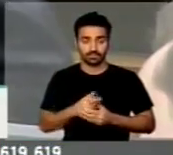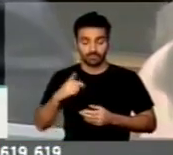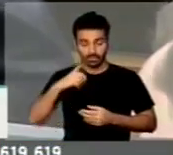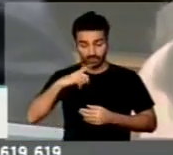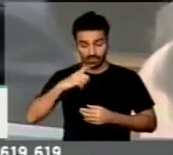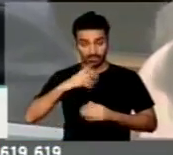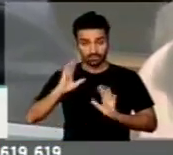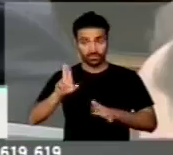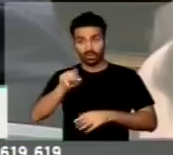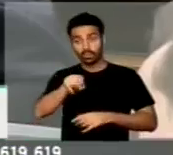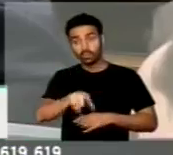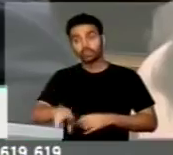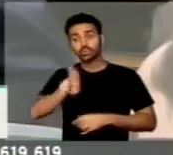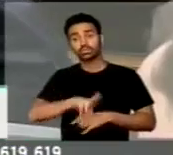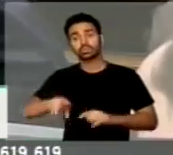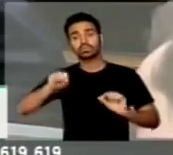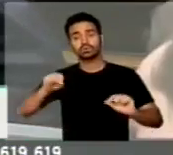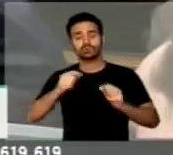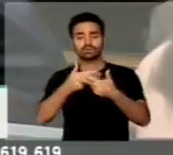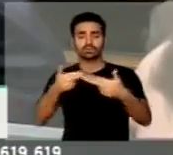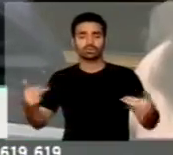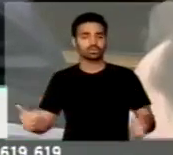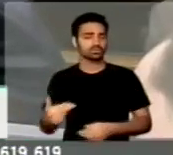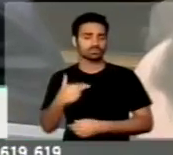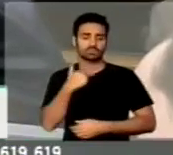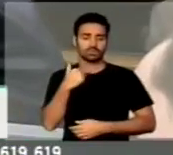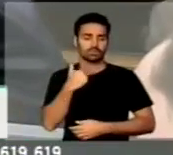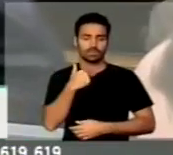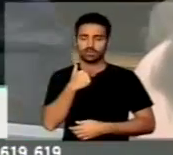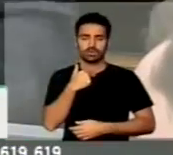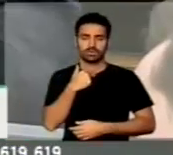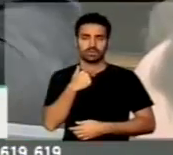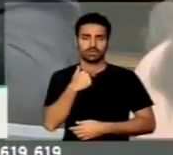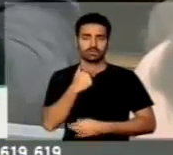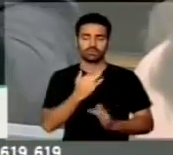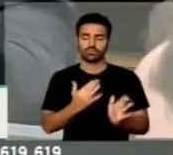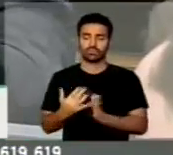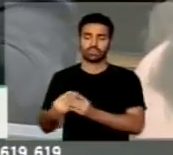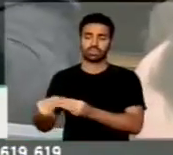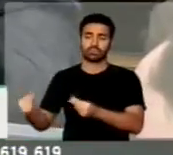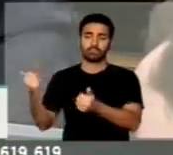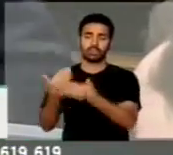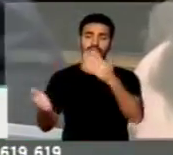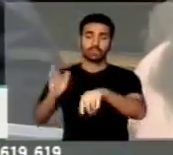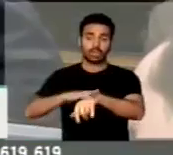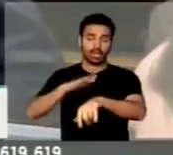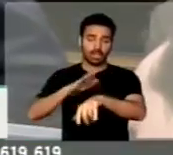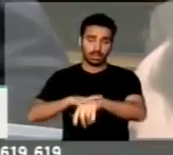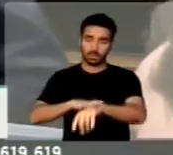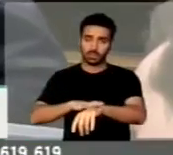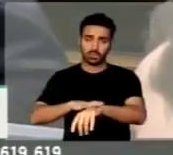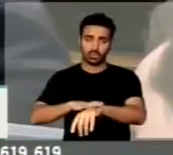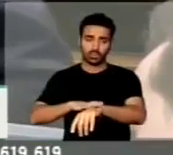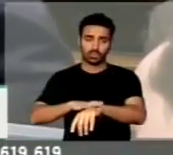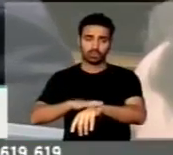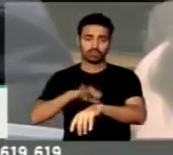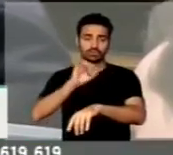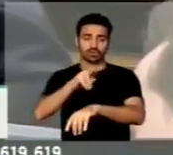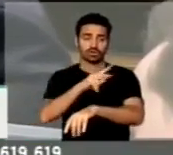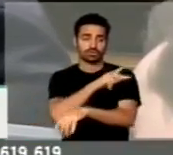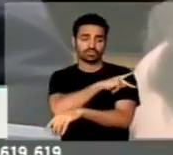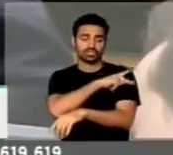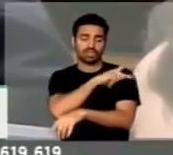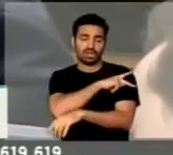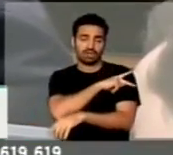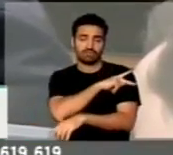que já foi usada aqui, de que as coisas não podem recuar no tempo, além do mandato exercido. Só vale para o chefe de